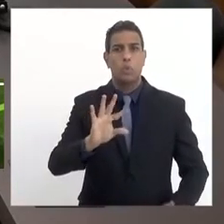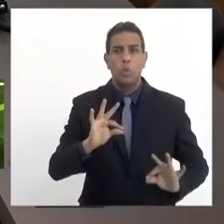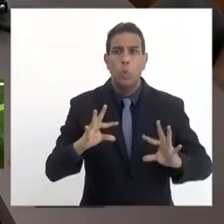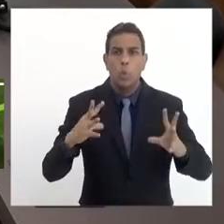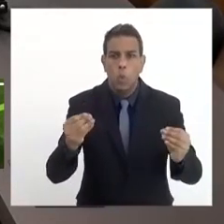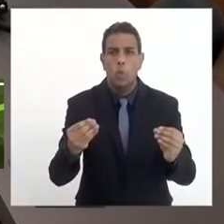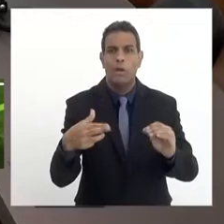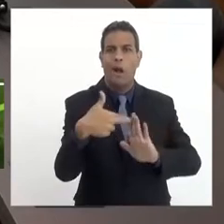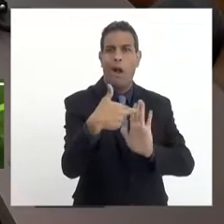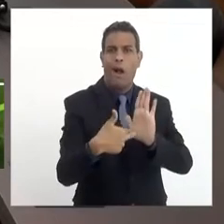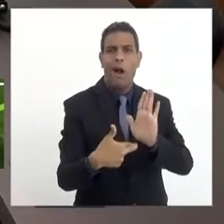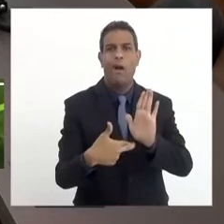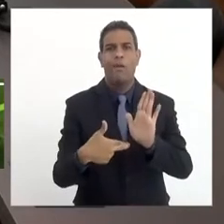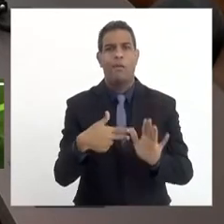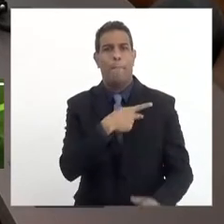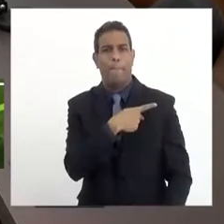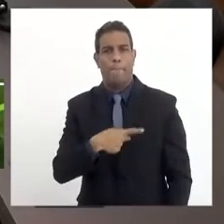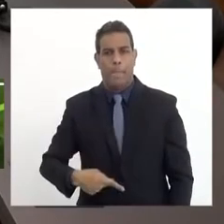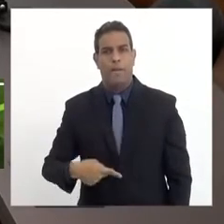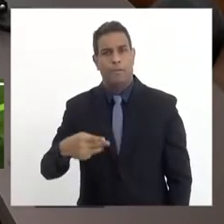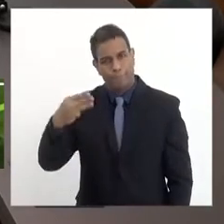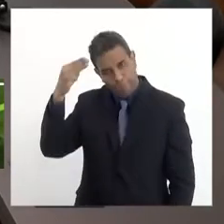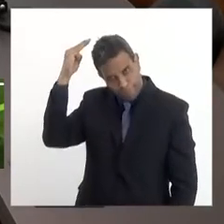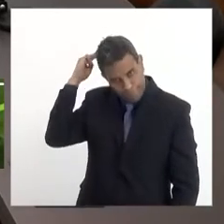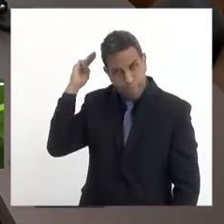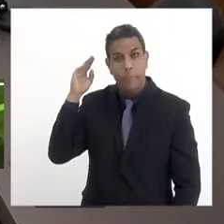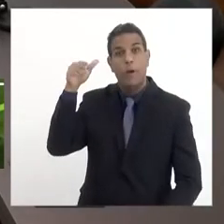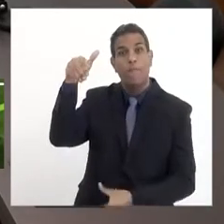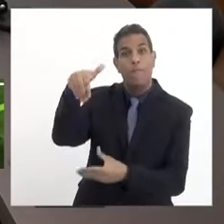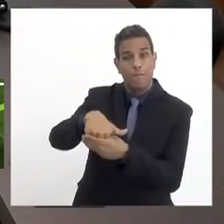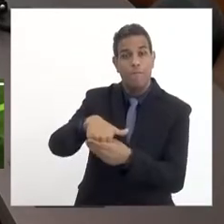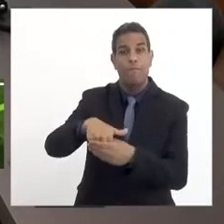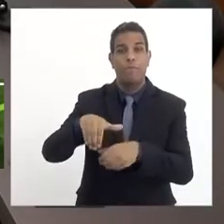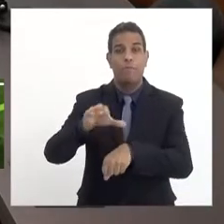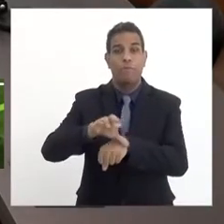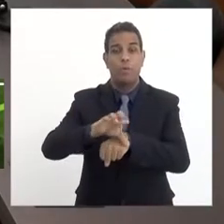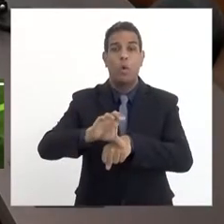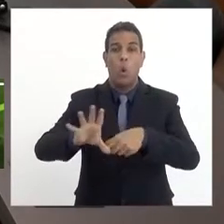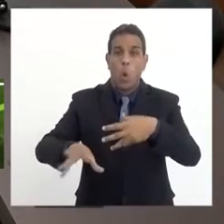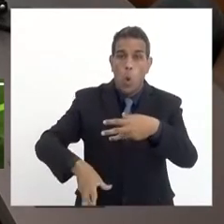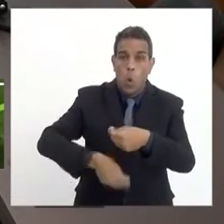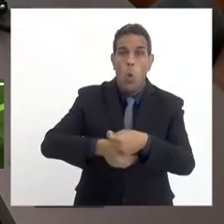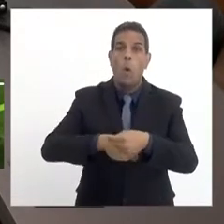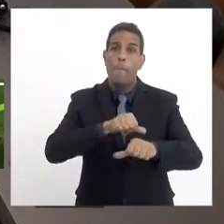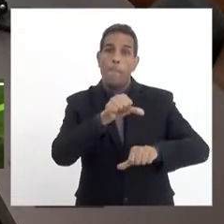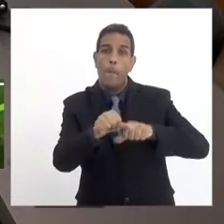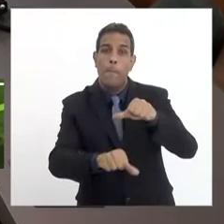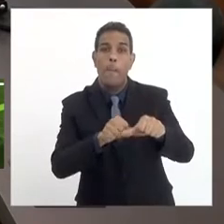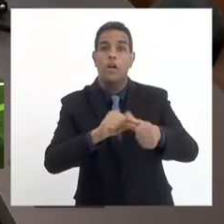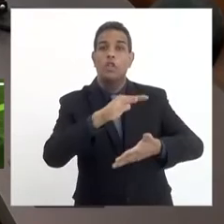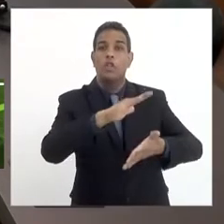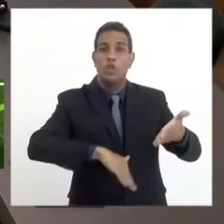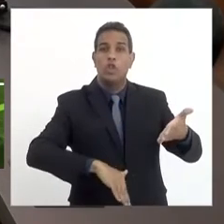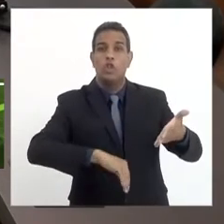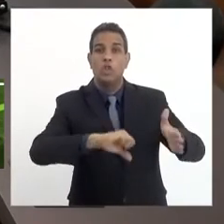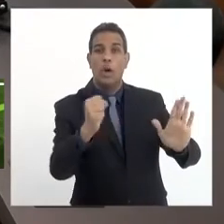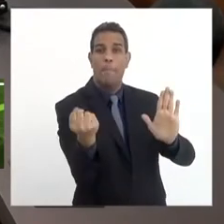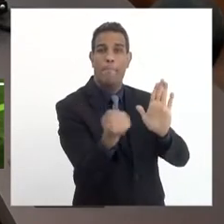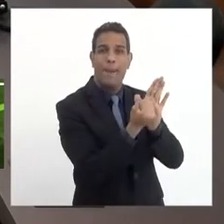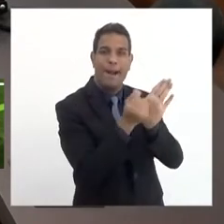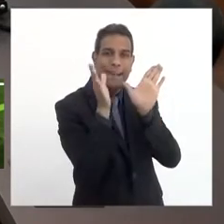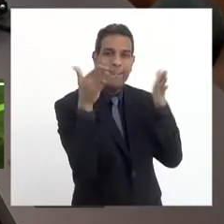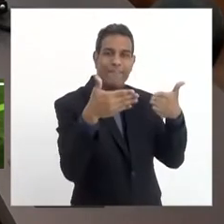relatório, presidente Márcio Pacheco, e o voto constitucionalidade com emenda modificativa, retirando marcas